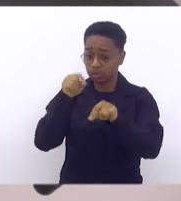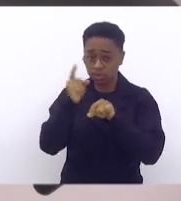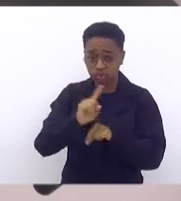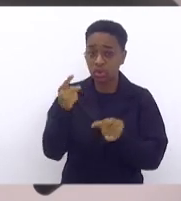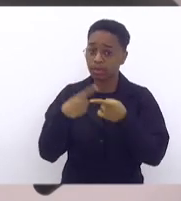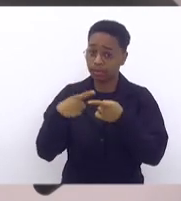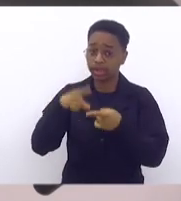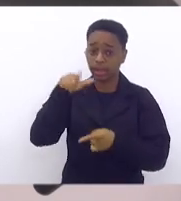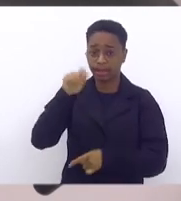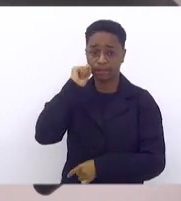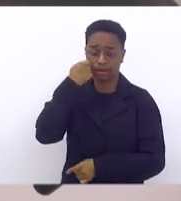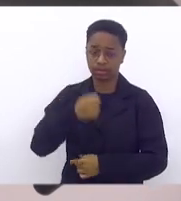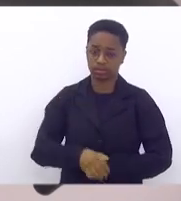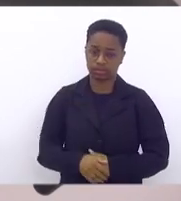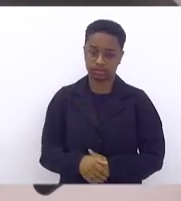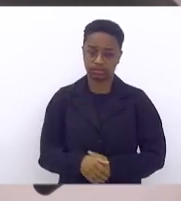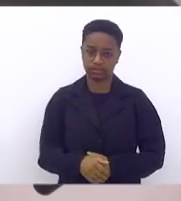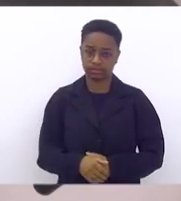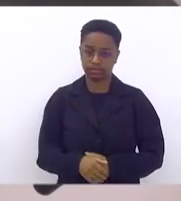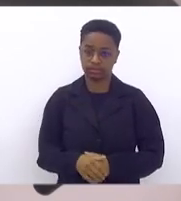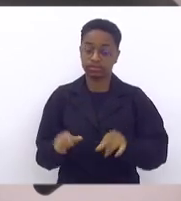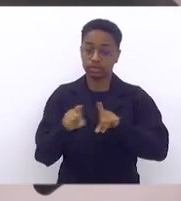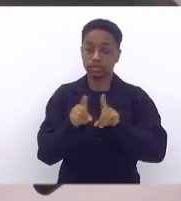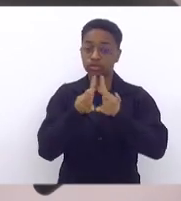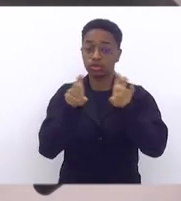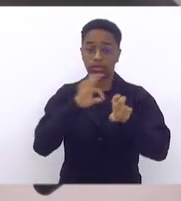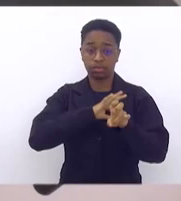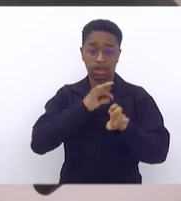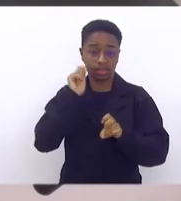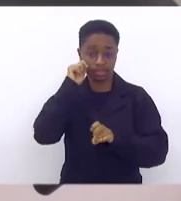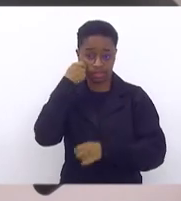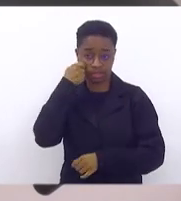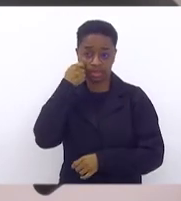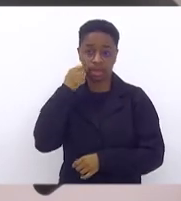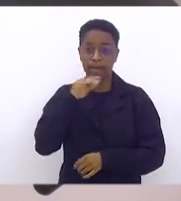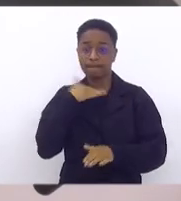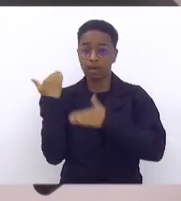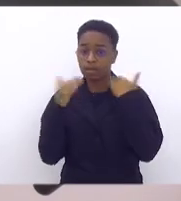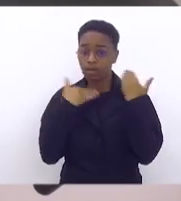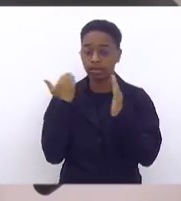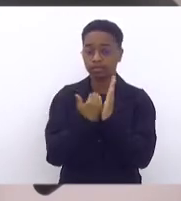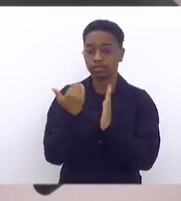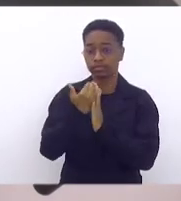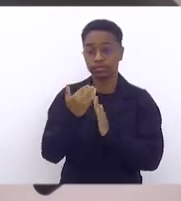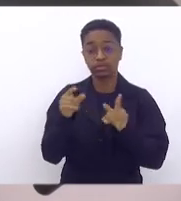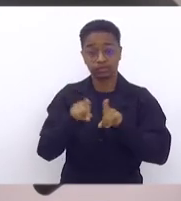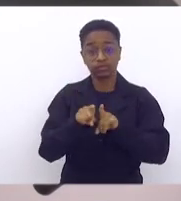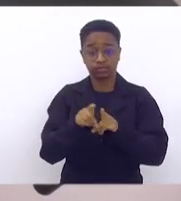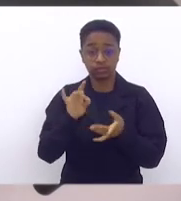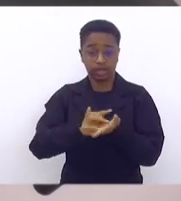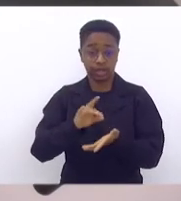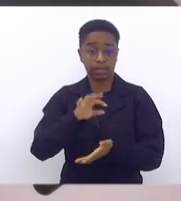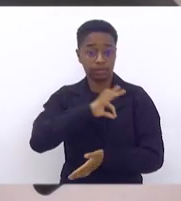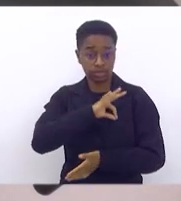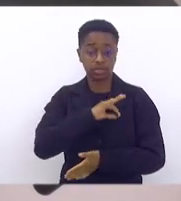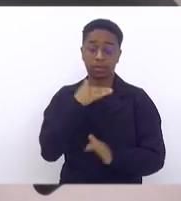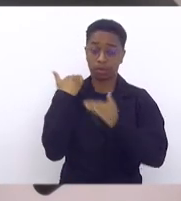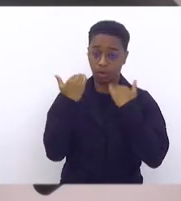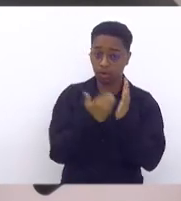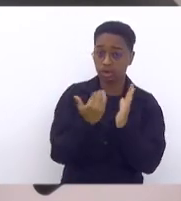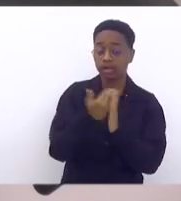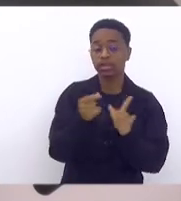uma questão racial. Falou sobre os policiais negros serem os que mais morrem. A nossa polícia, de fato, é a que mais mata, é a que mais morre,